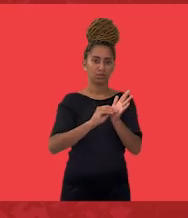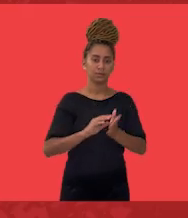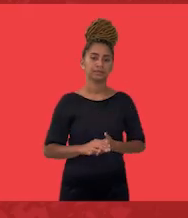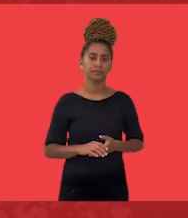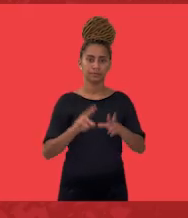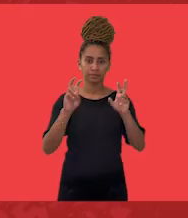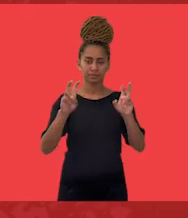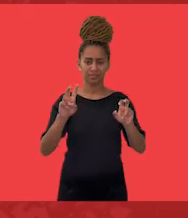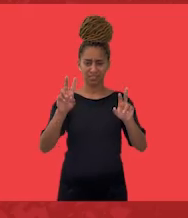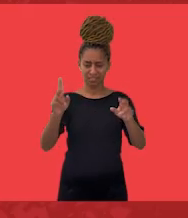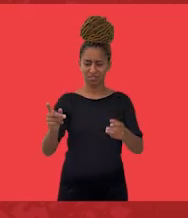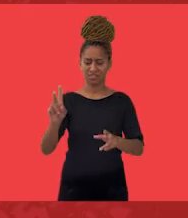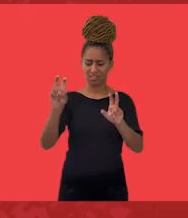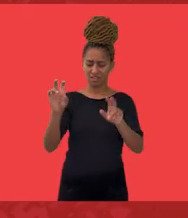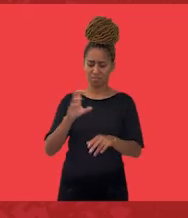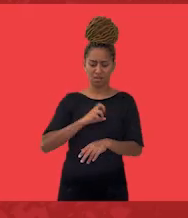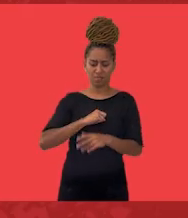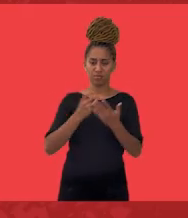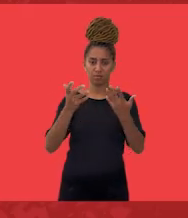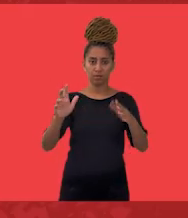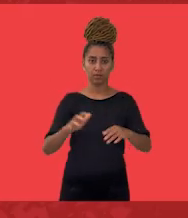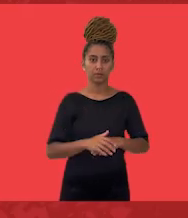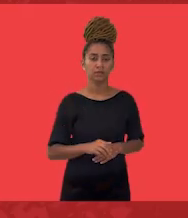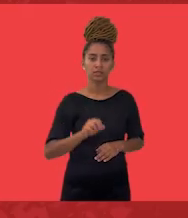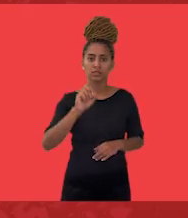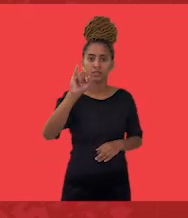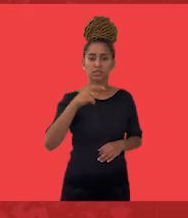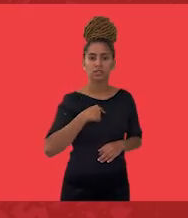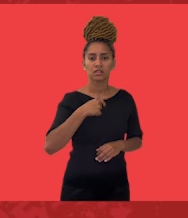Um dia, fomos cúmplices.